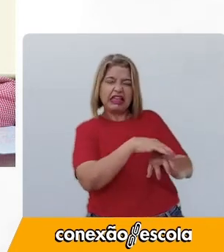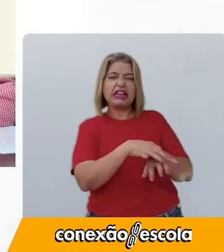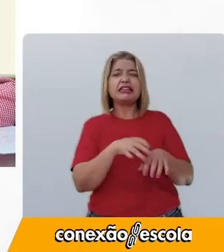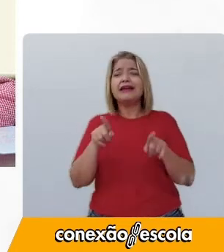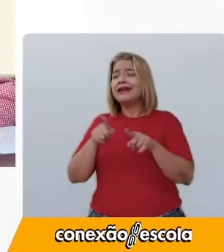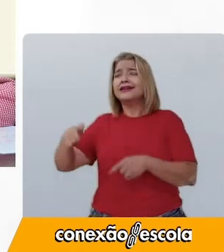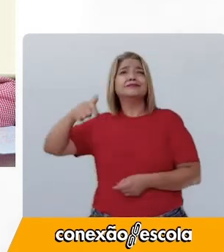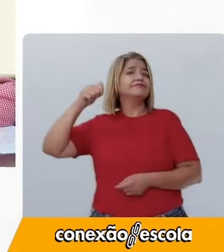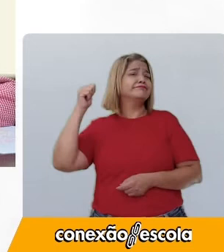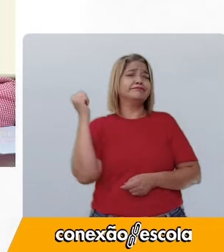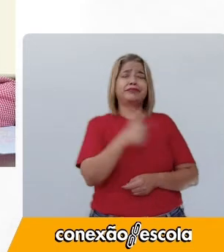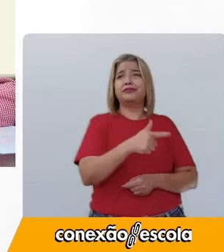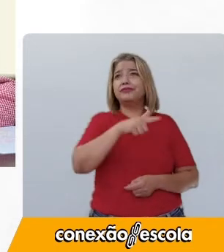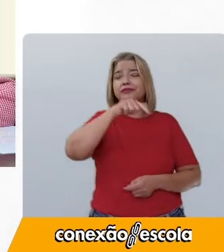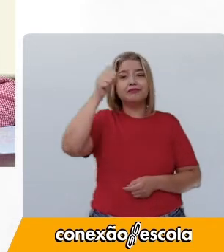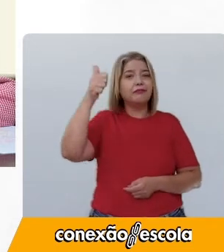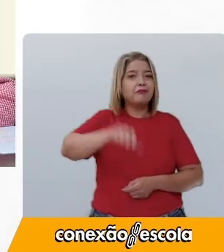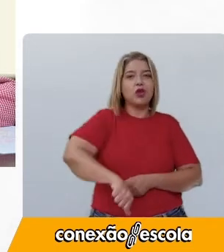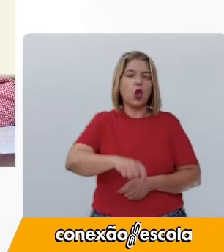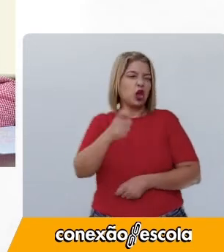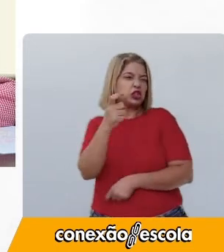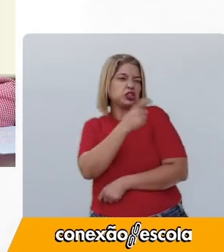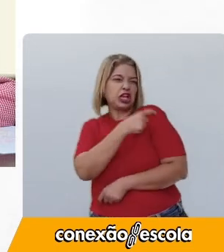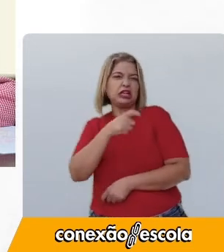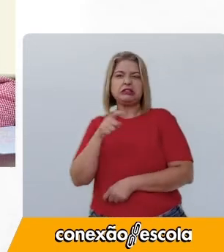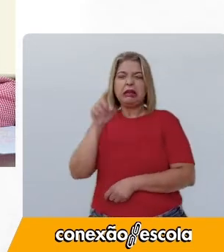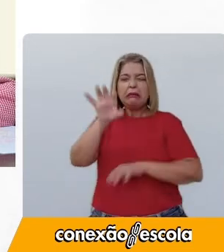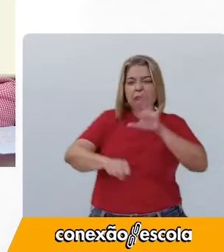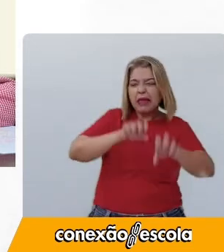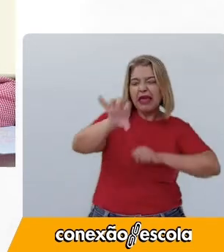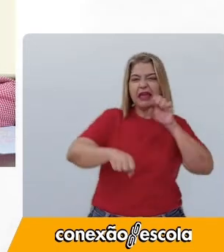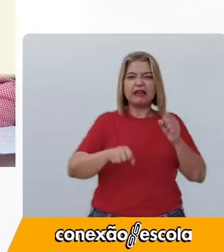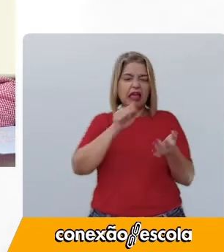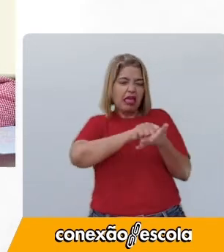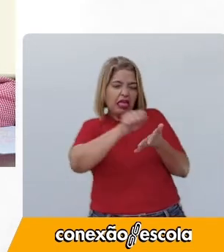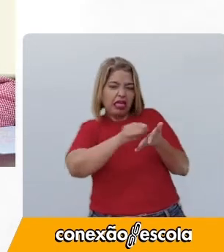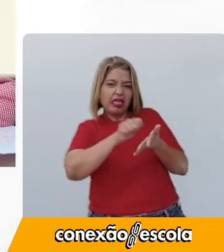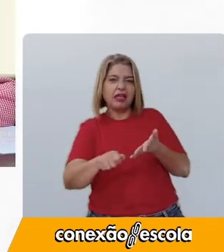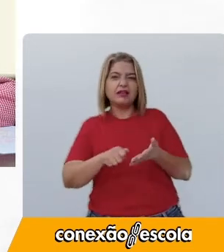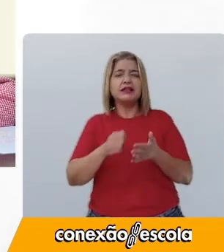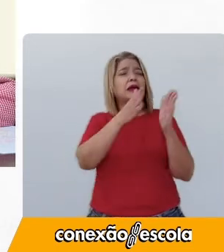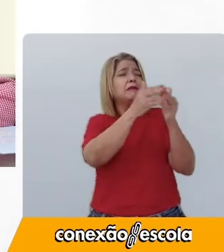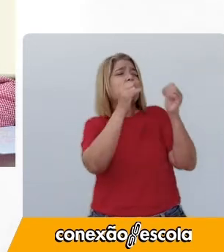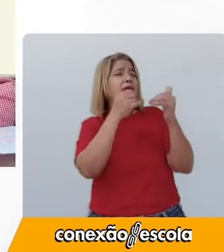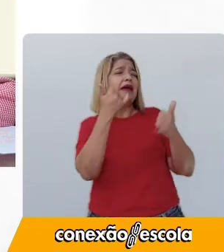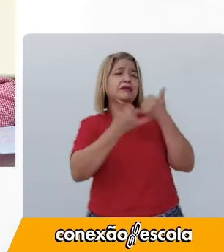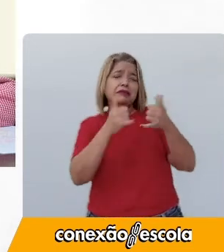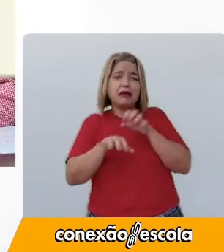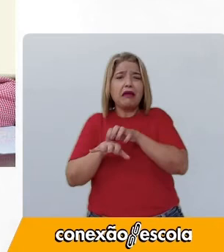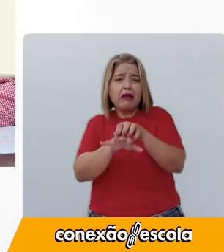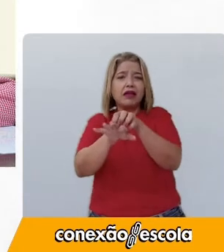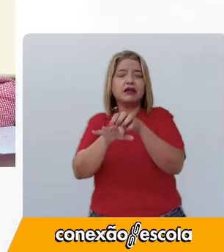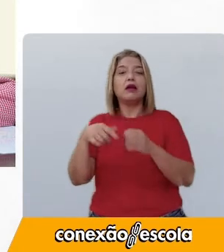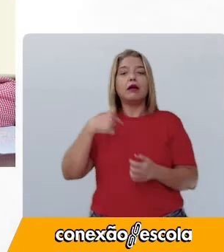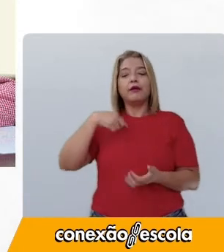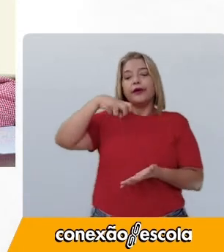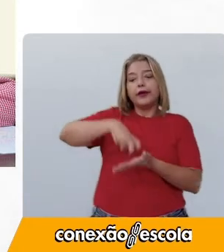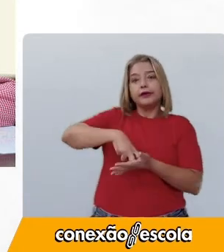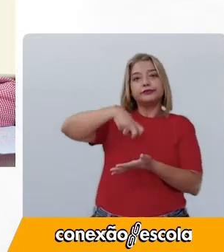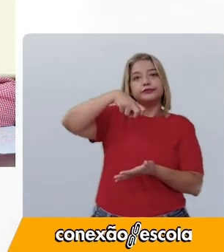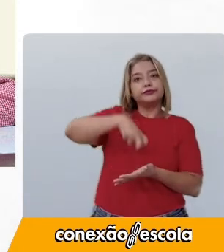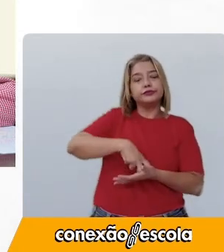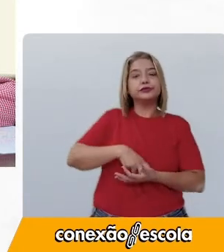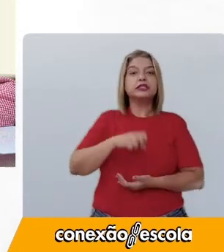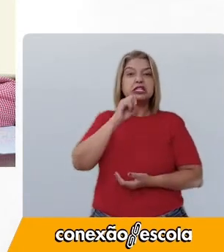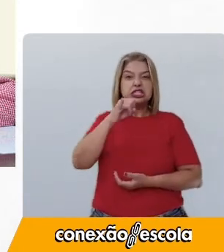que injeção. Mexe no que é meu, rabisca meu caderno, perde meu carrinho e eu fico de castigo se